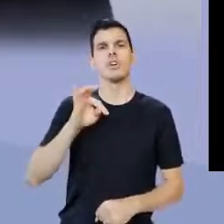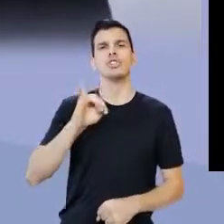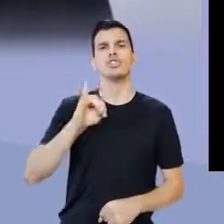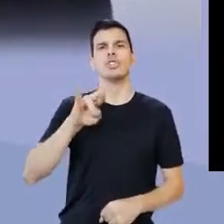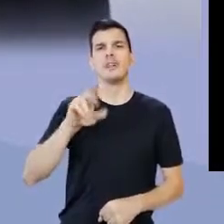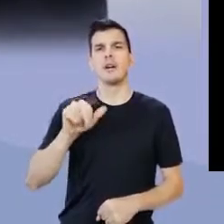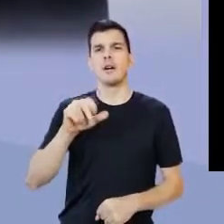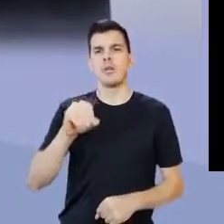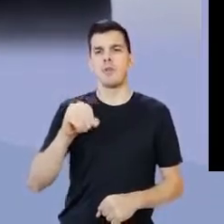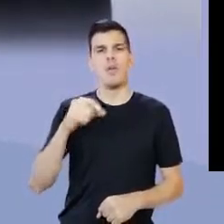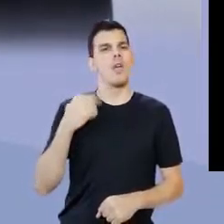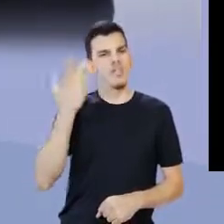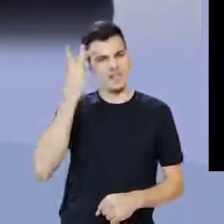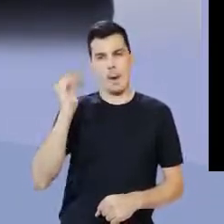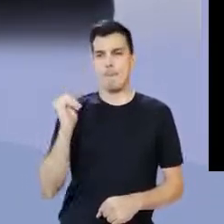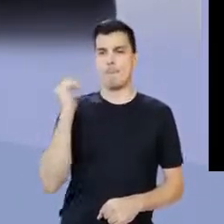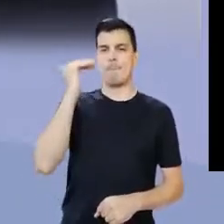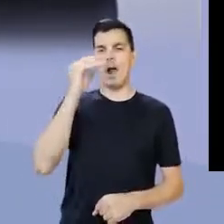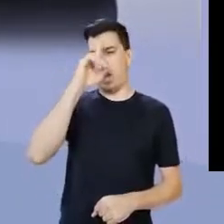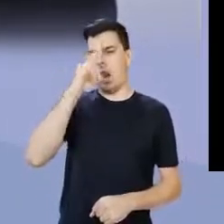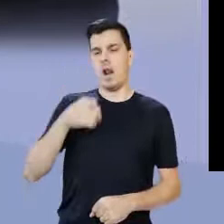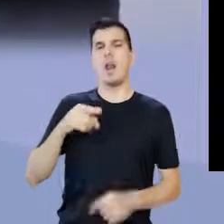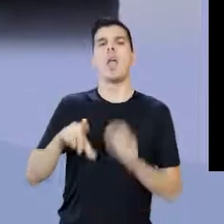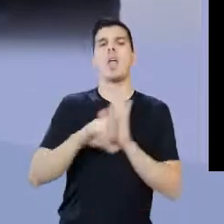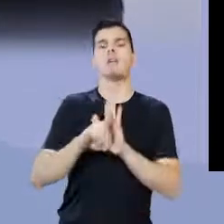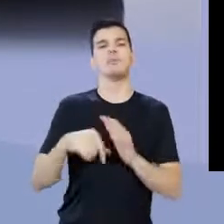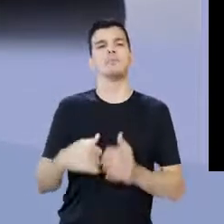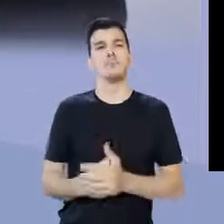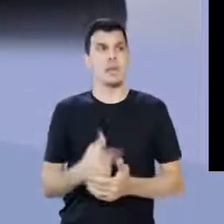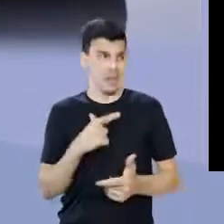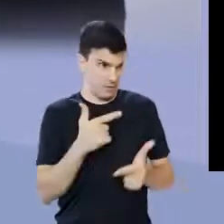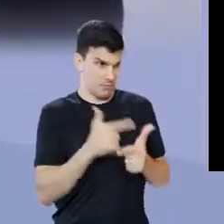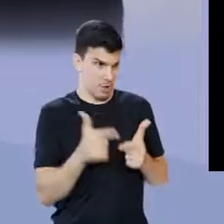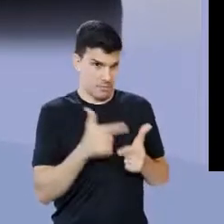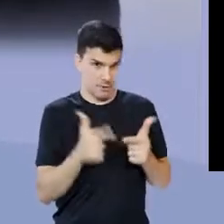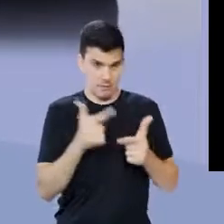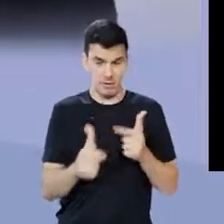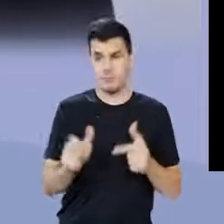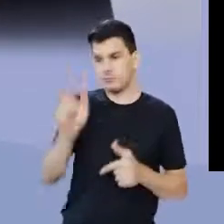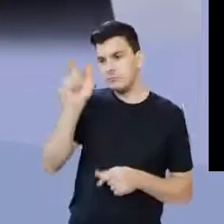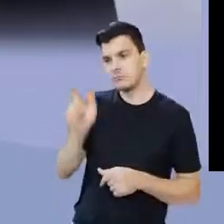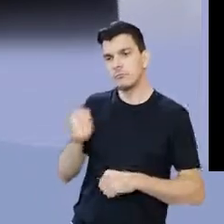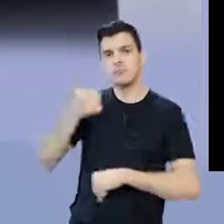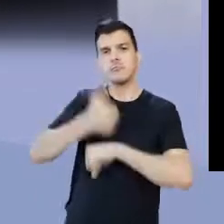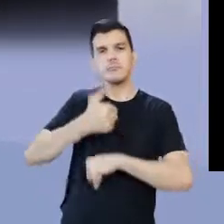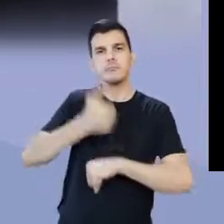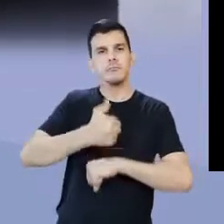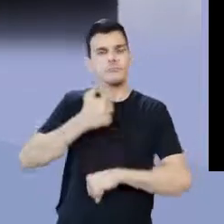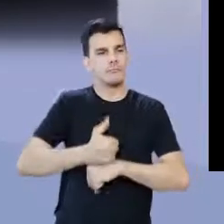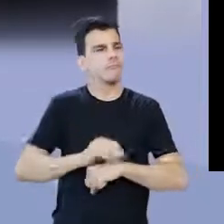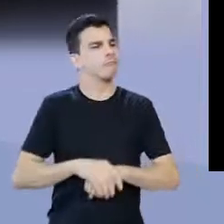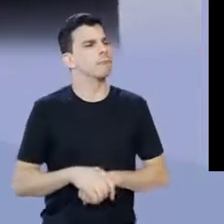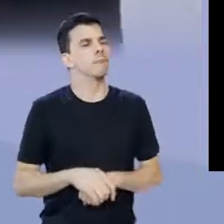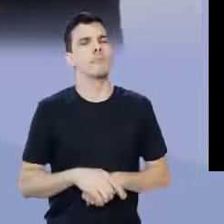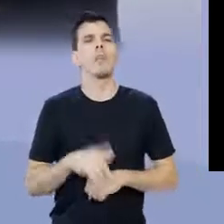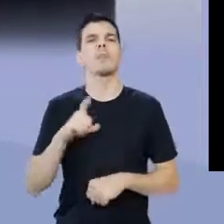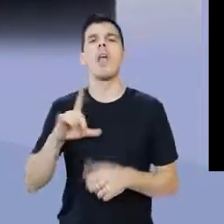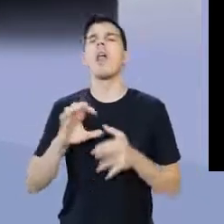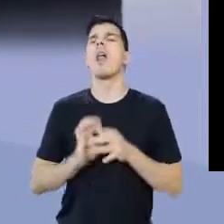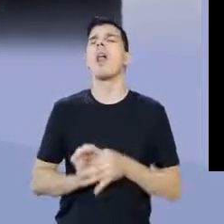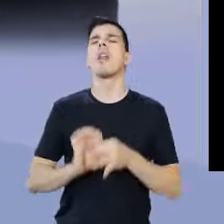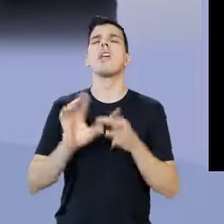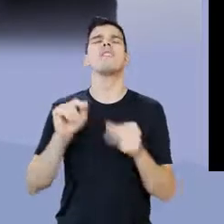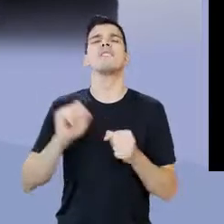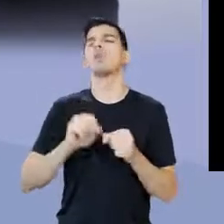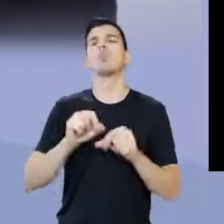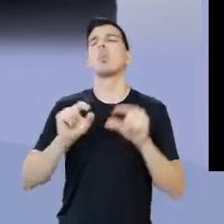indivíduo que estava acima das leis. Não era uma ditadura. Estamos com um problema e esse indivíduo que a gente vai colocar no poder agora, ele vai ter liberdade